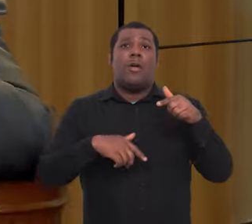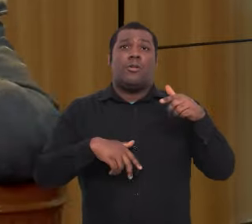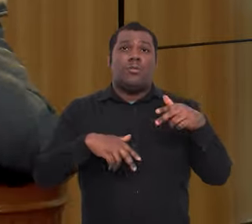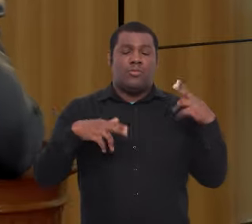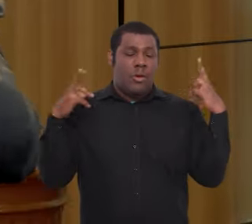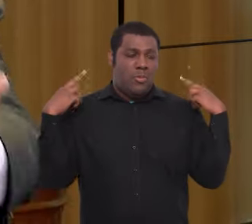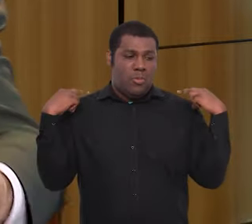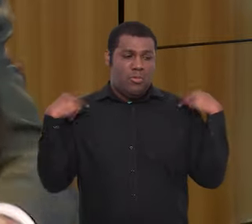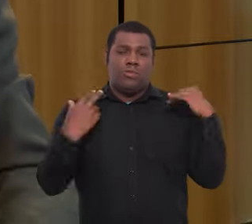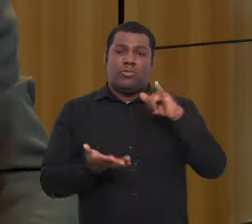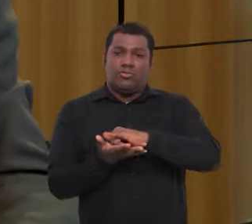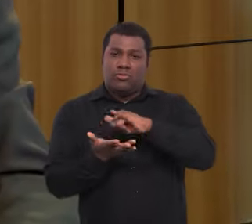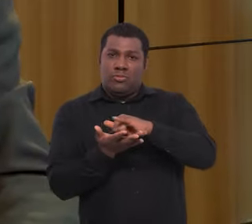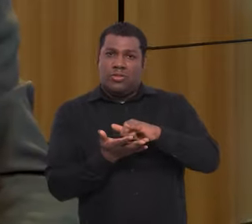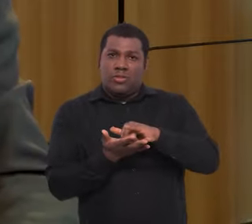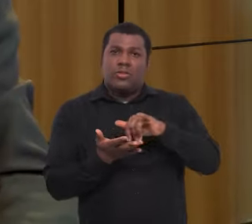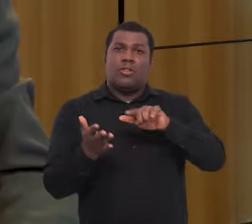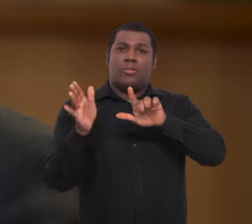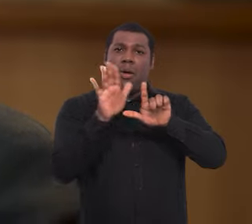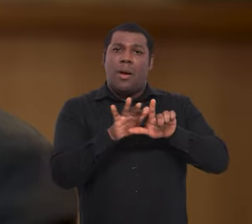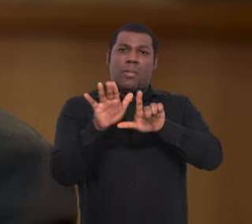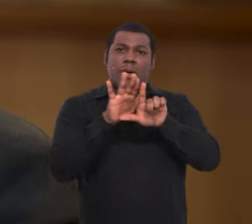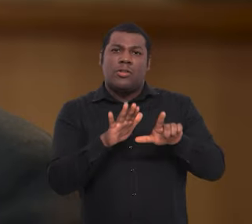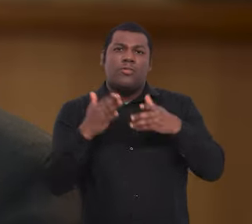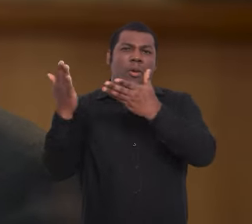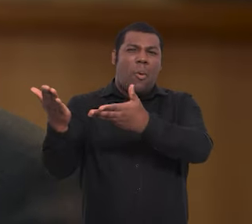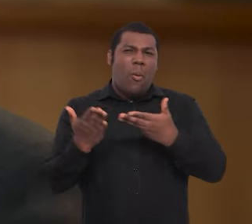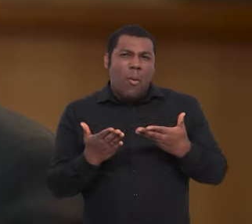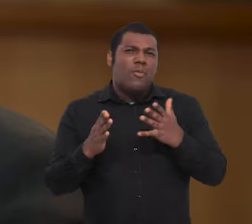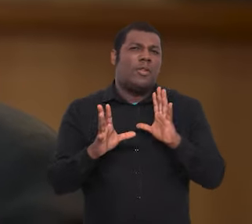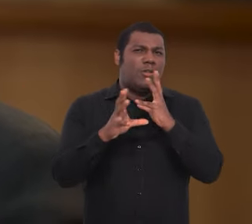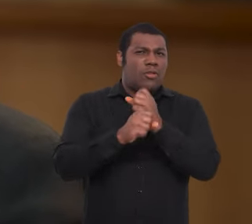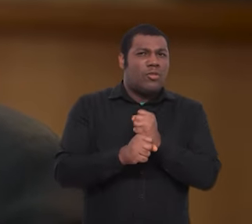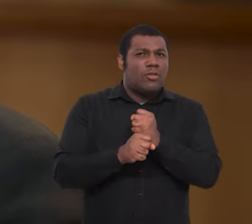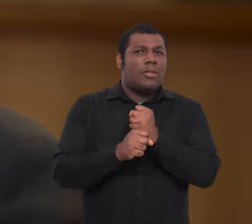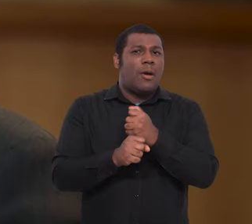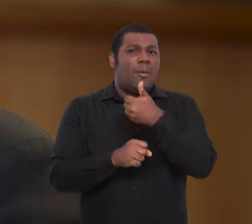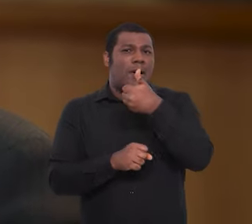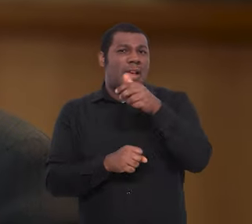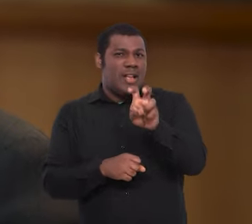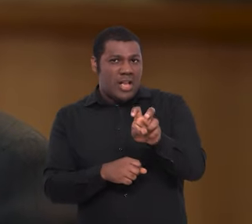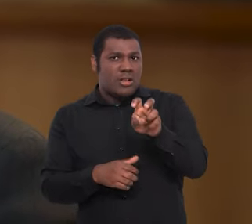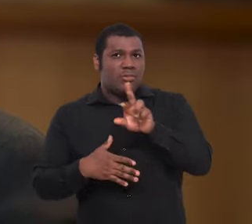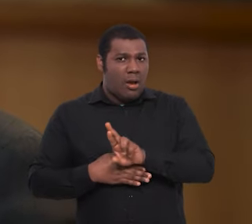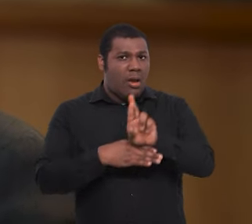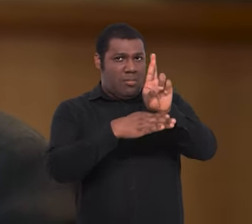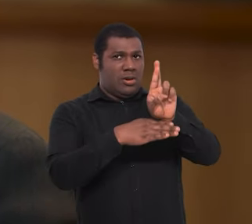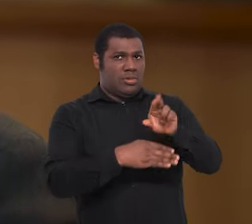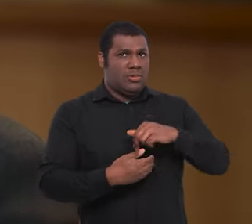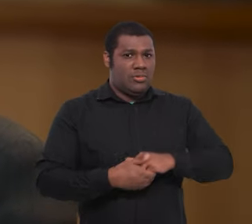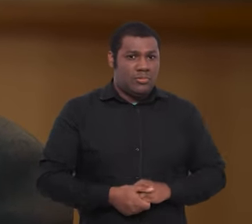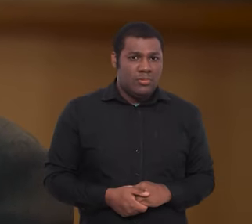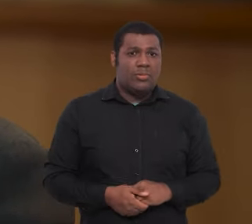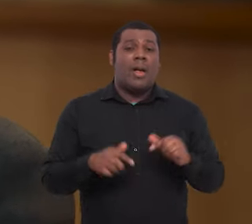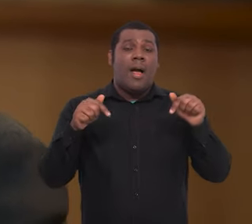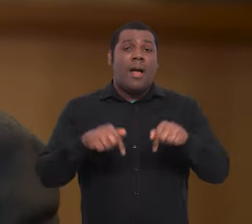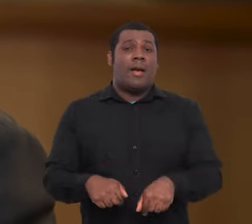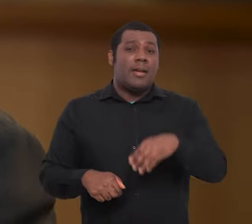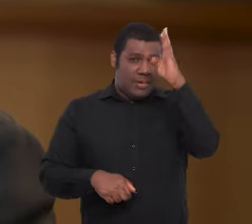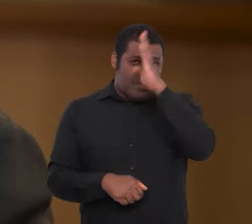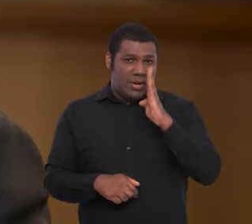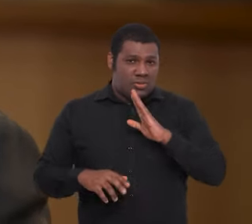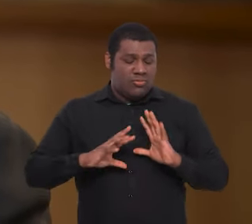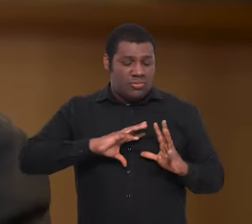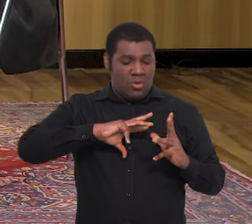participar representando o conjunto de trabalhadores o que aconteceu o que aconteceu é o que está em voga no Brasil